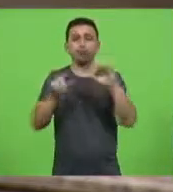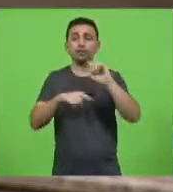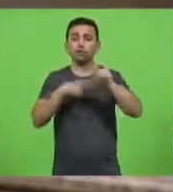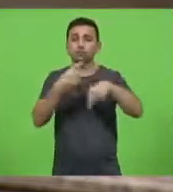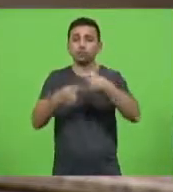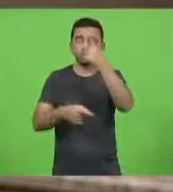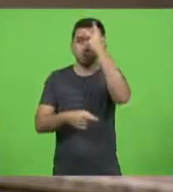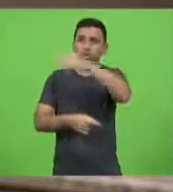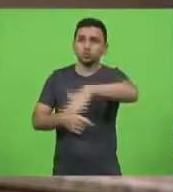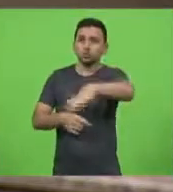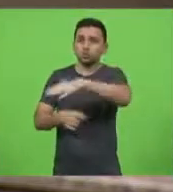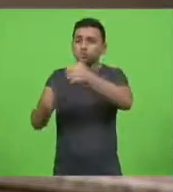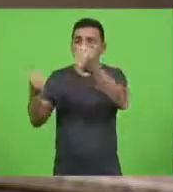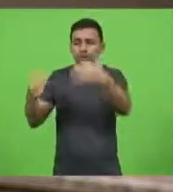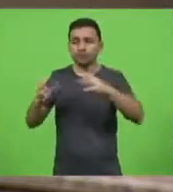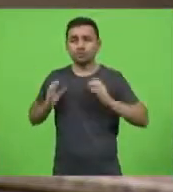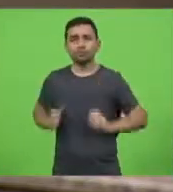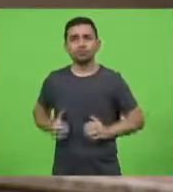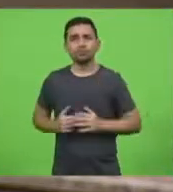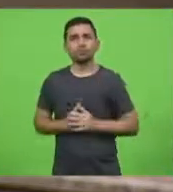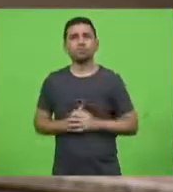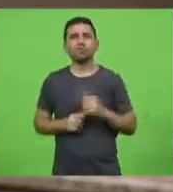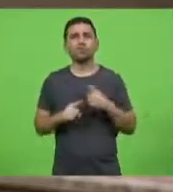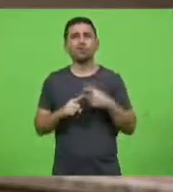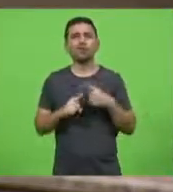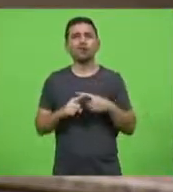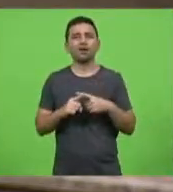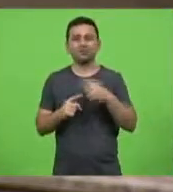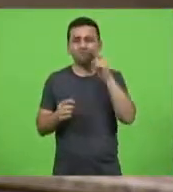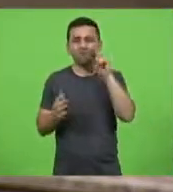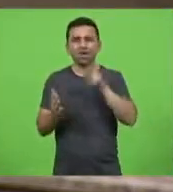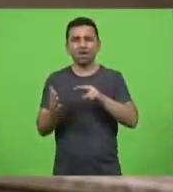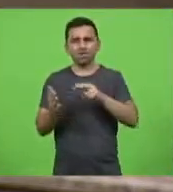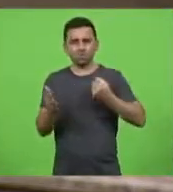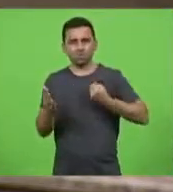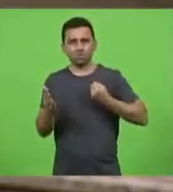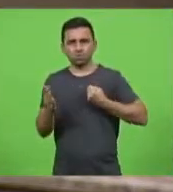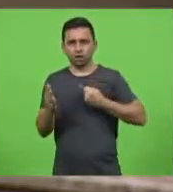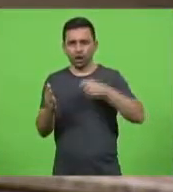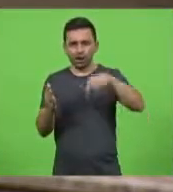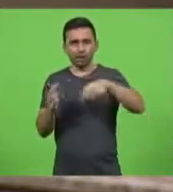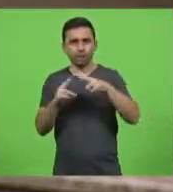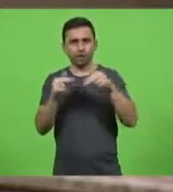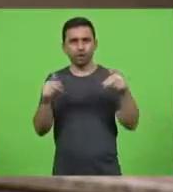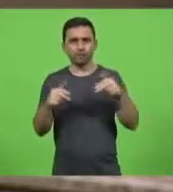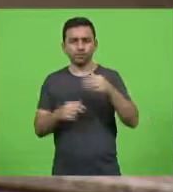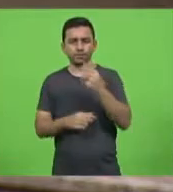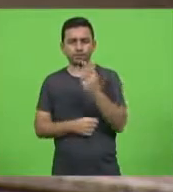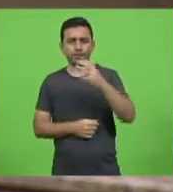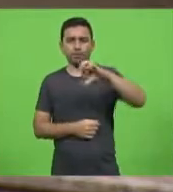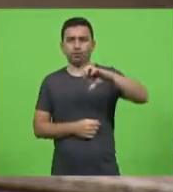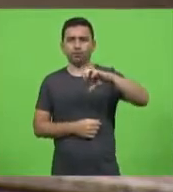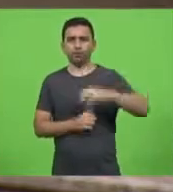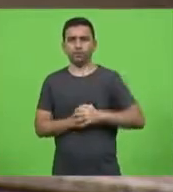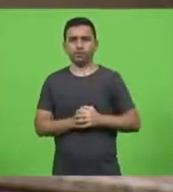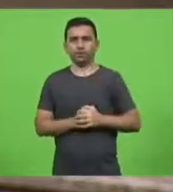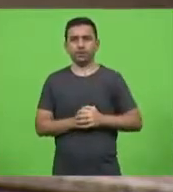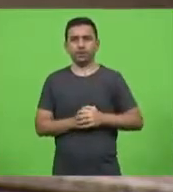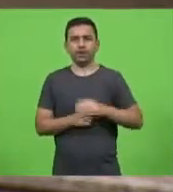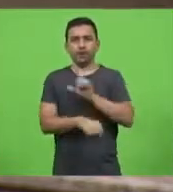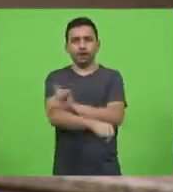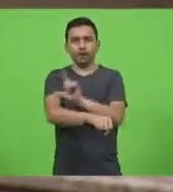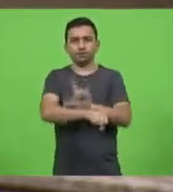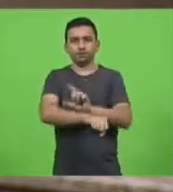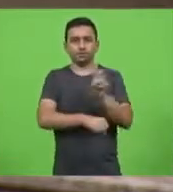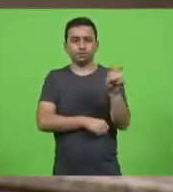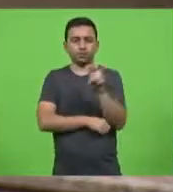pessoas, explicar isso para o cidadão. Porque, quando a gente olha os números aqui, a Grande Florianópolis, 39, Lages,